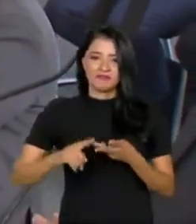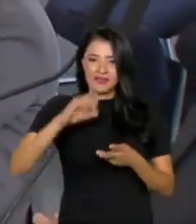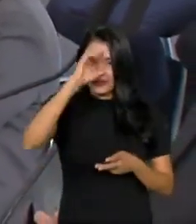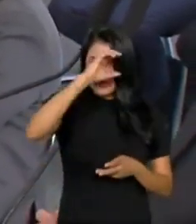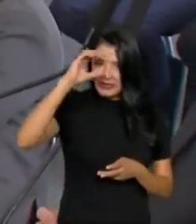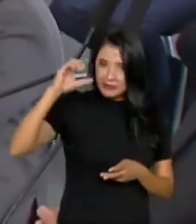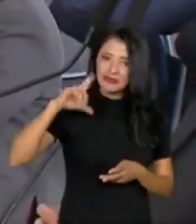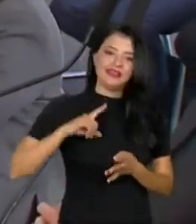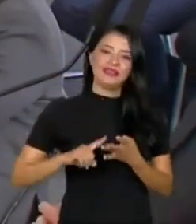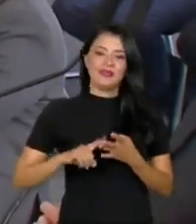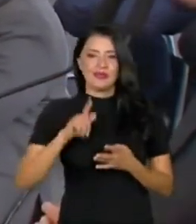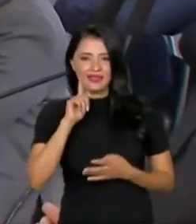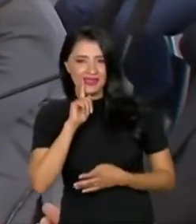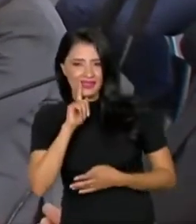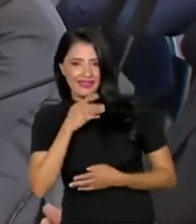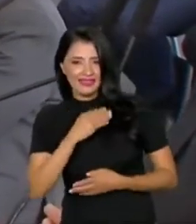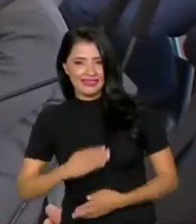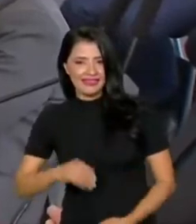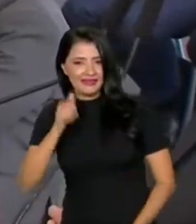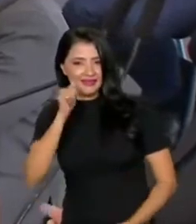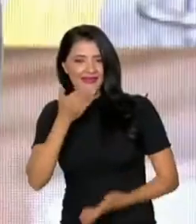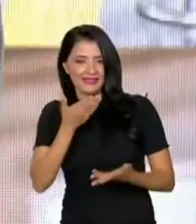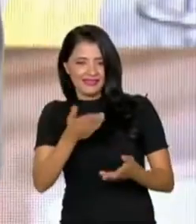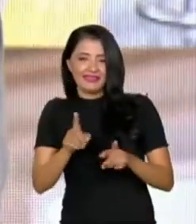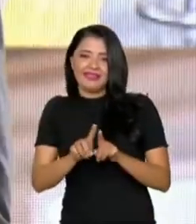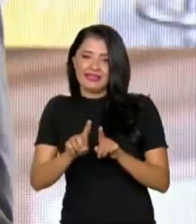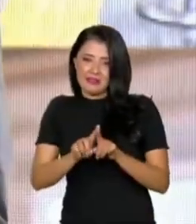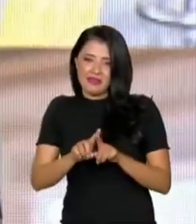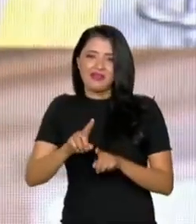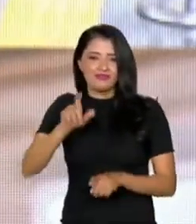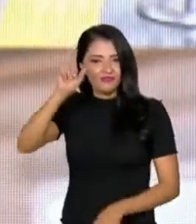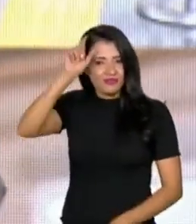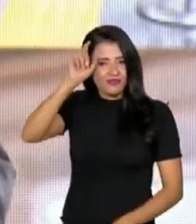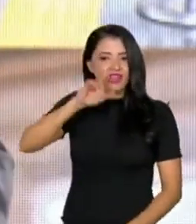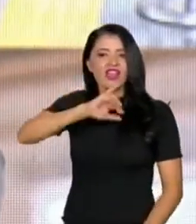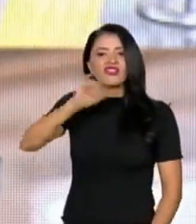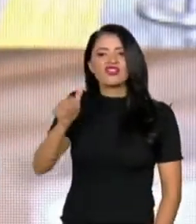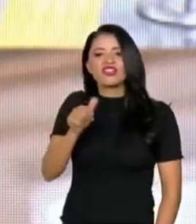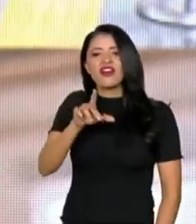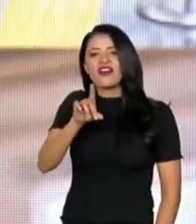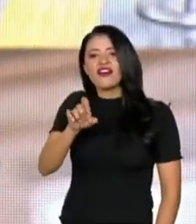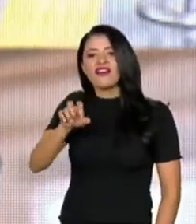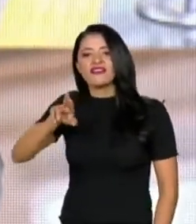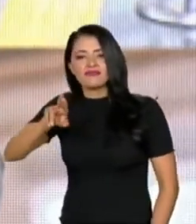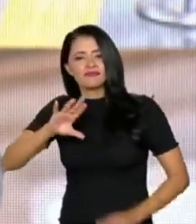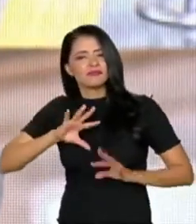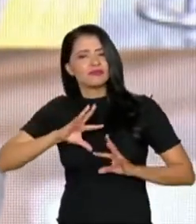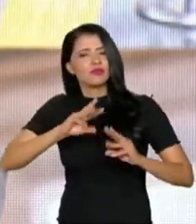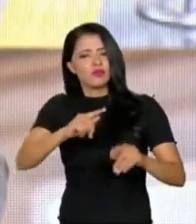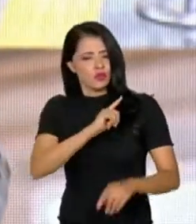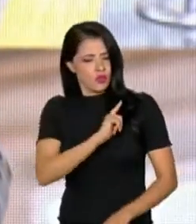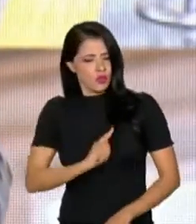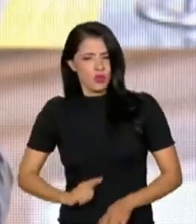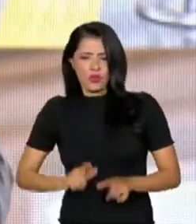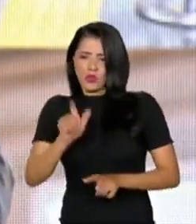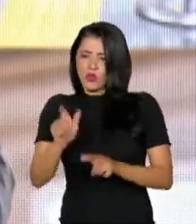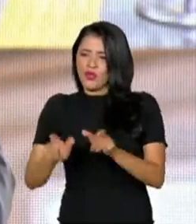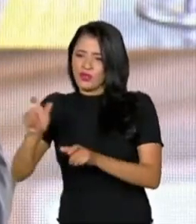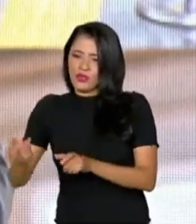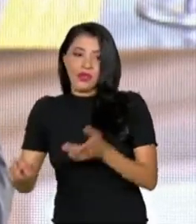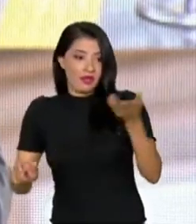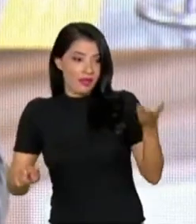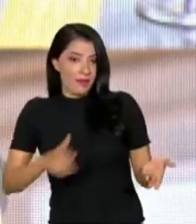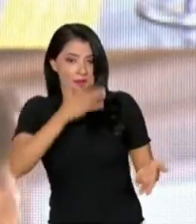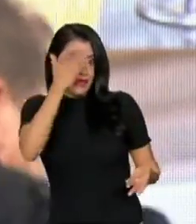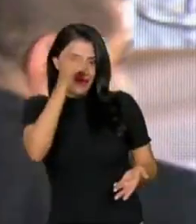Camilo, o ministro Anísia, e cumprimentar também o Jarder Filho. Cumprimentar todos os governadores na pessoa do